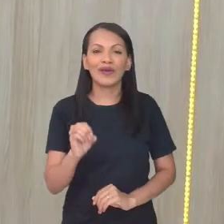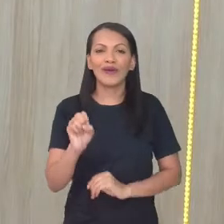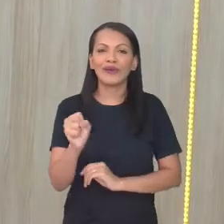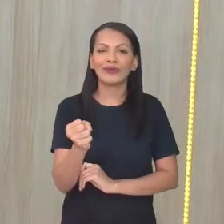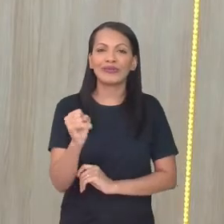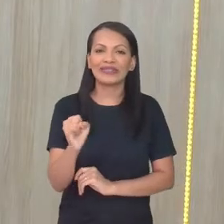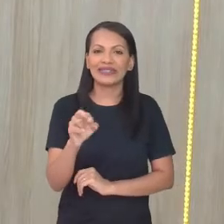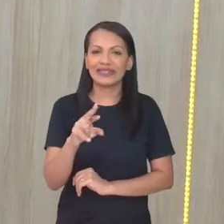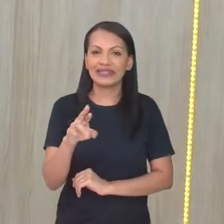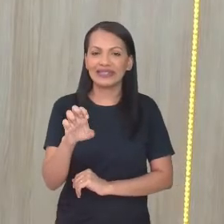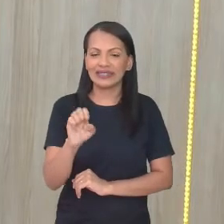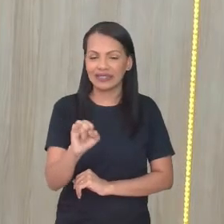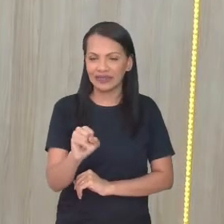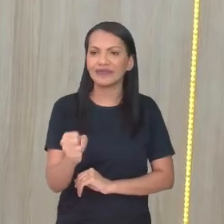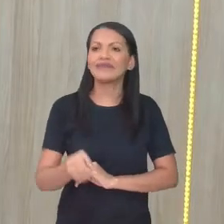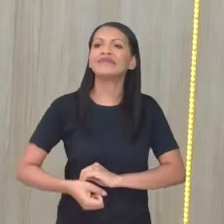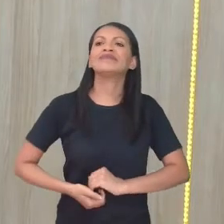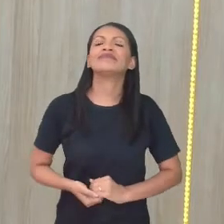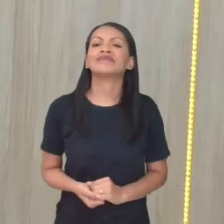Osíris,